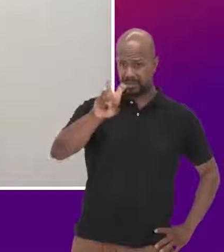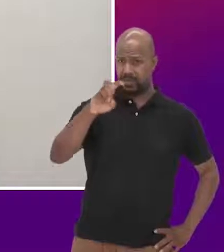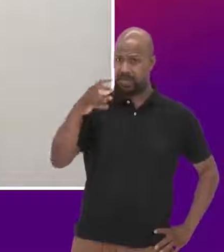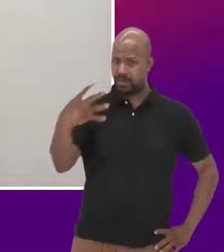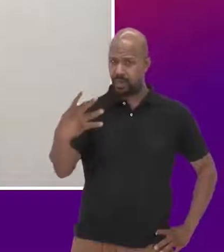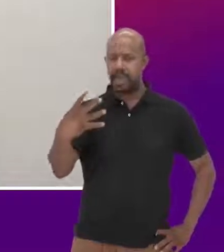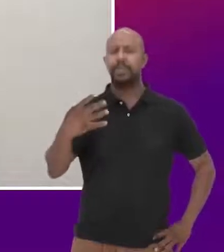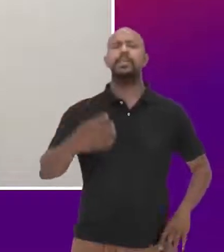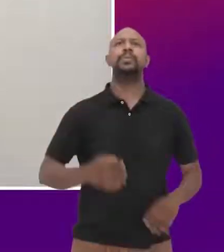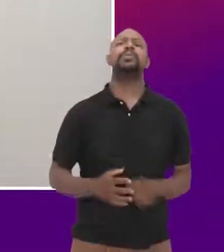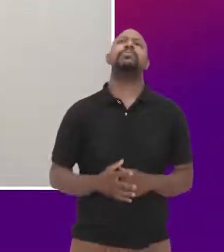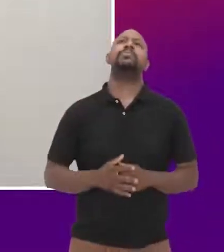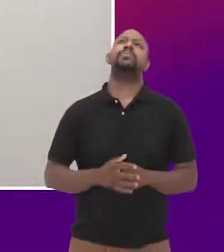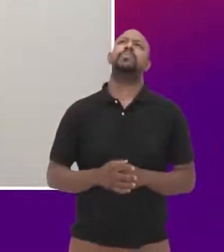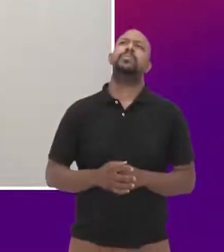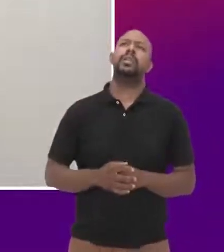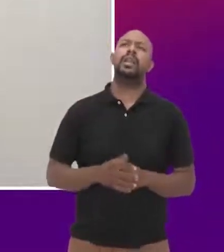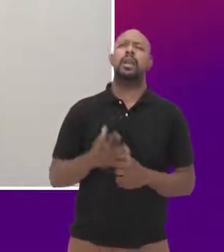1954,